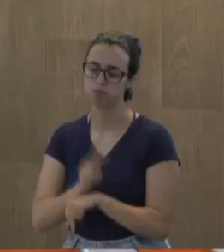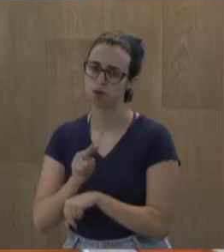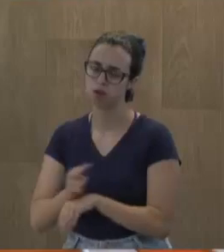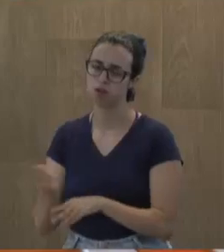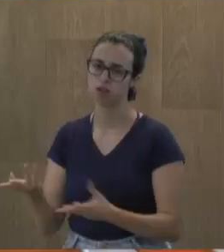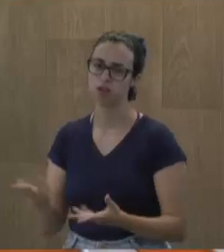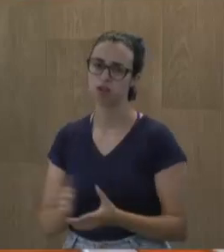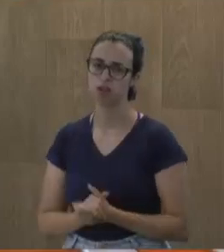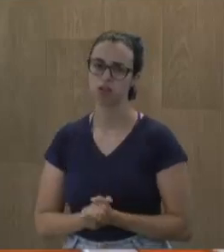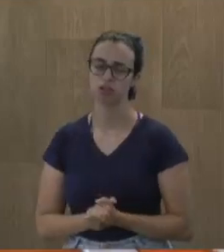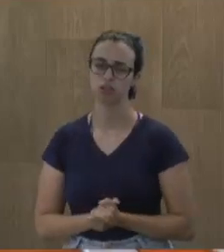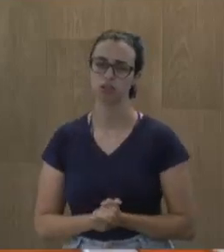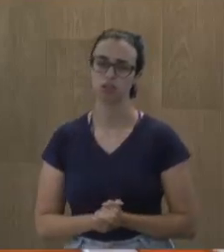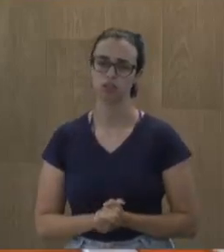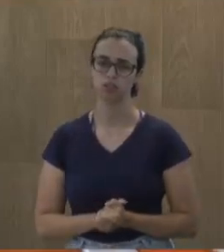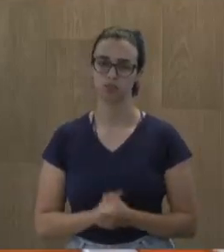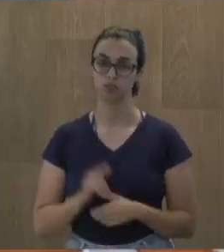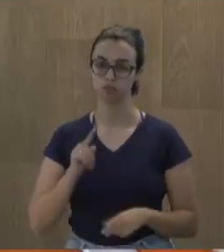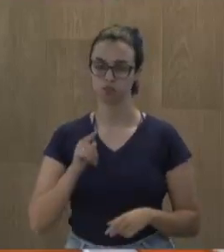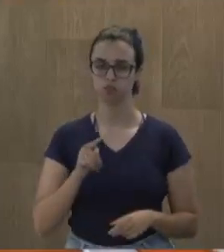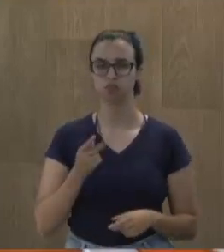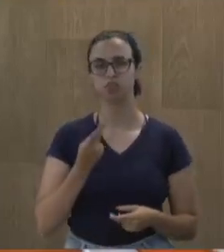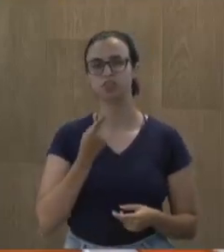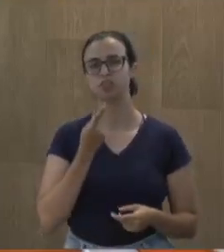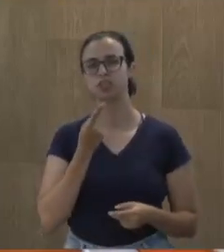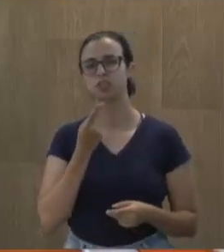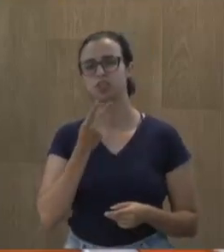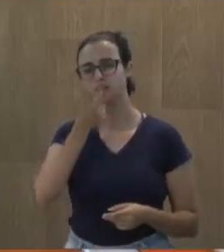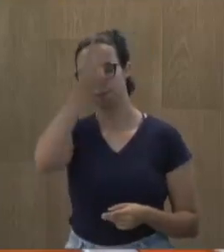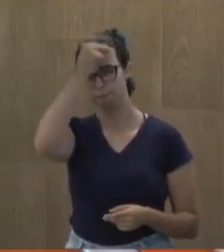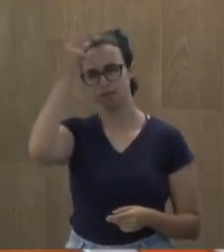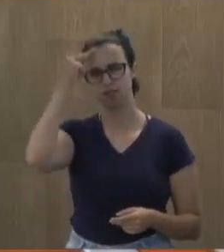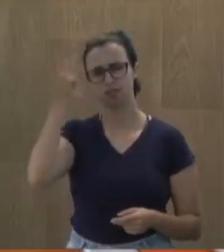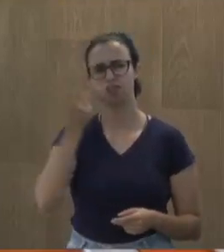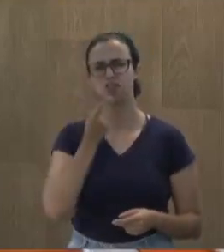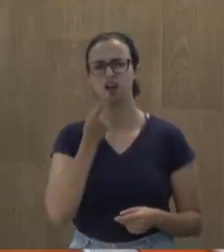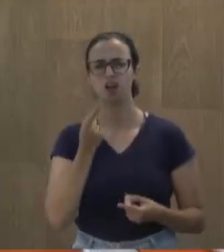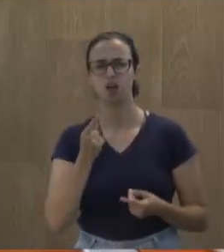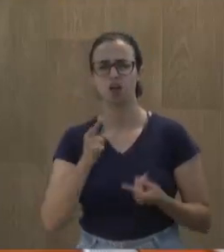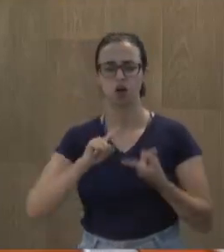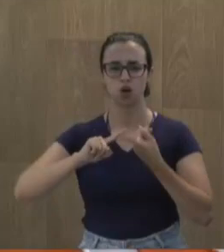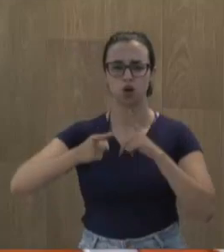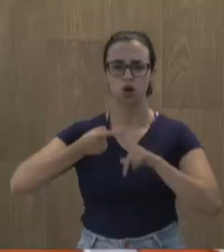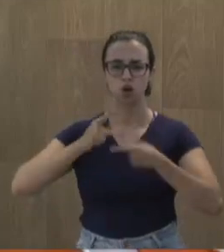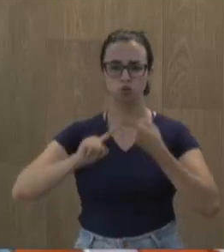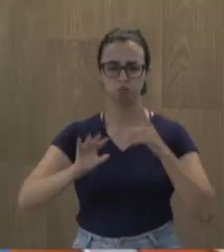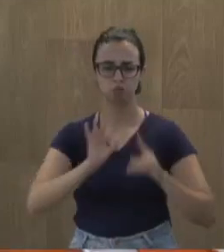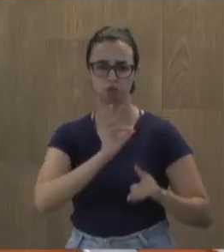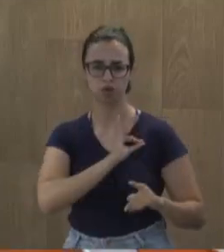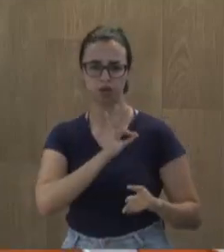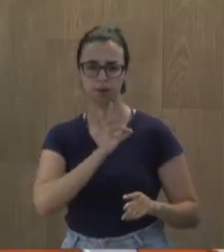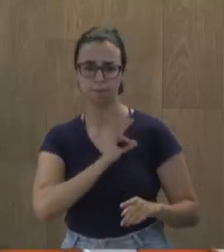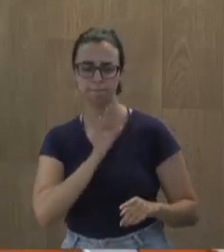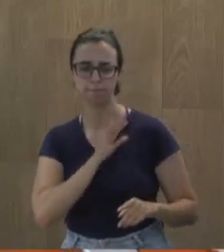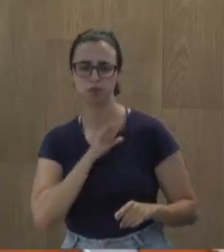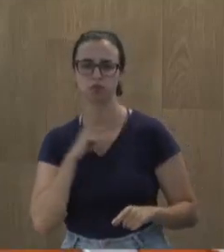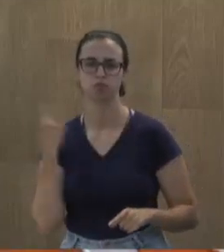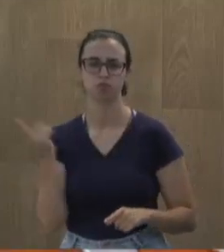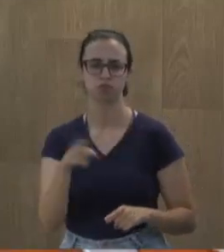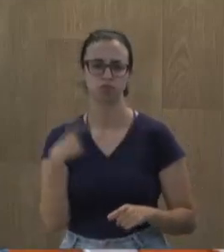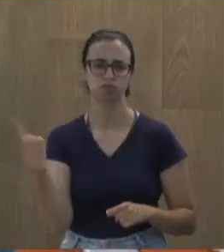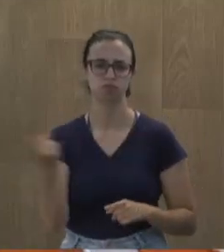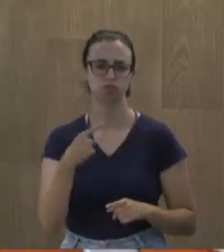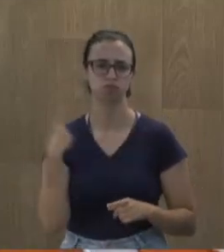falou fez um acordo lá com a polícia militar a polícia militar está rondando as